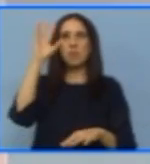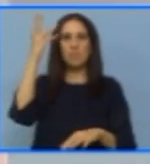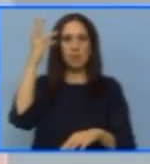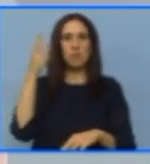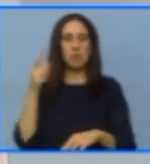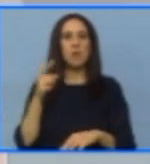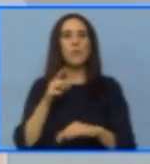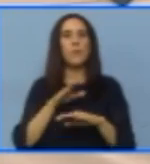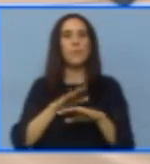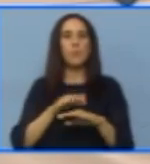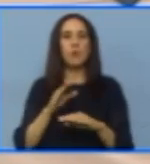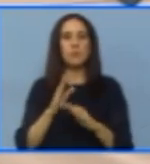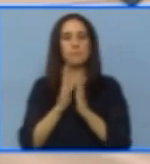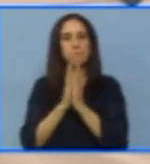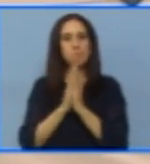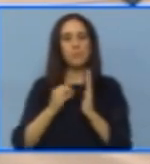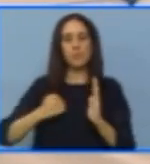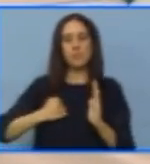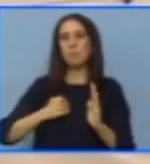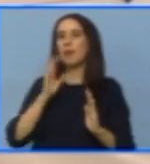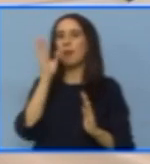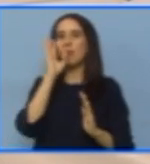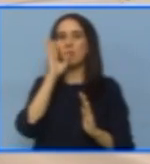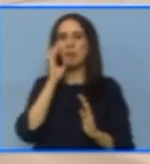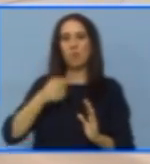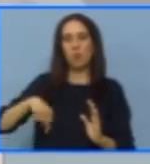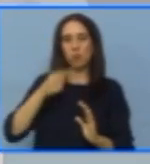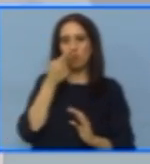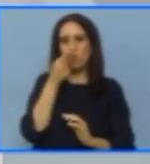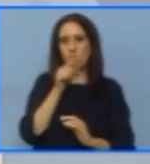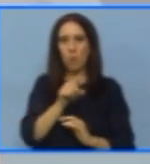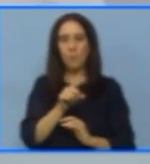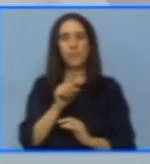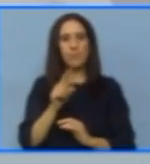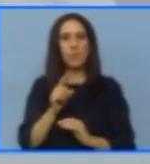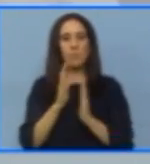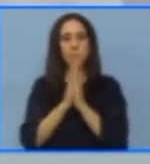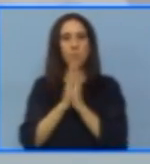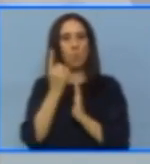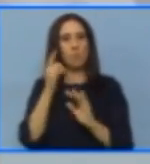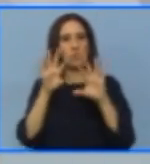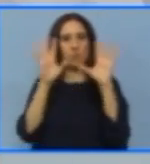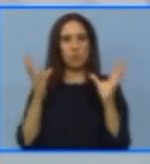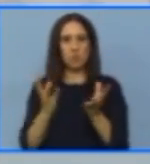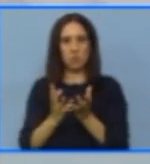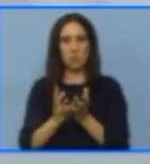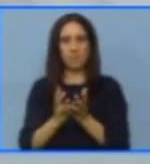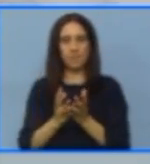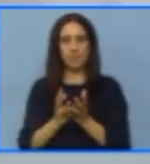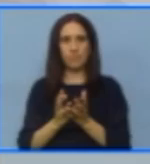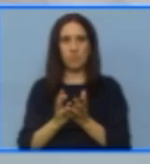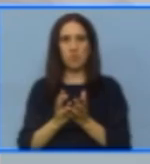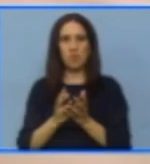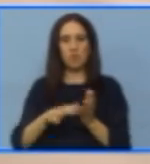e porque a Eucaristia vai ser no sábado à tarde, nós optamos por fazer, em vez de uma Eucaristia geral na